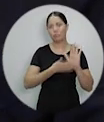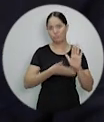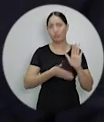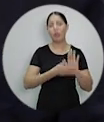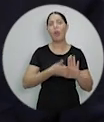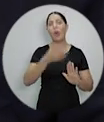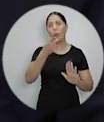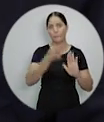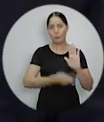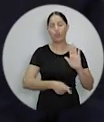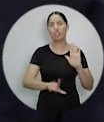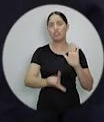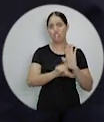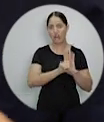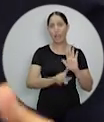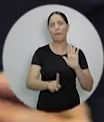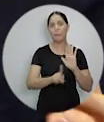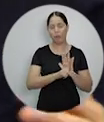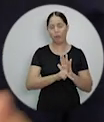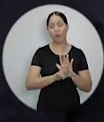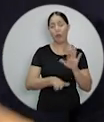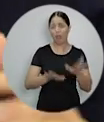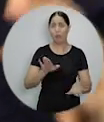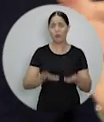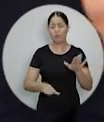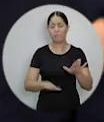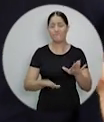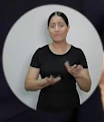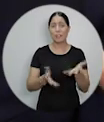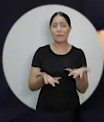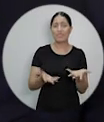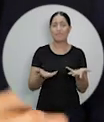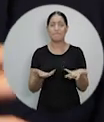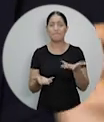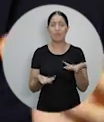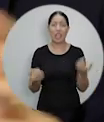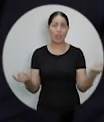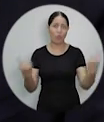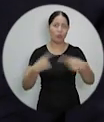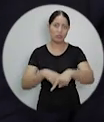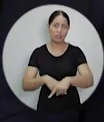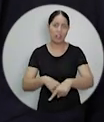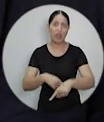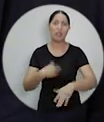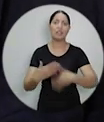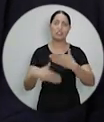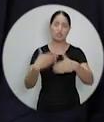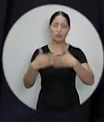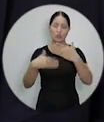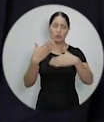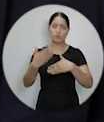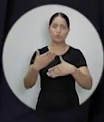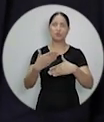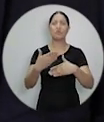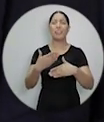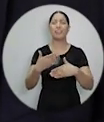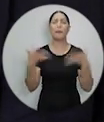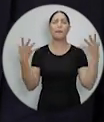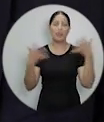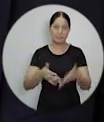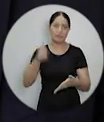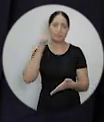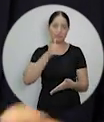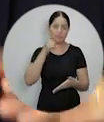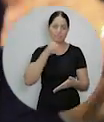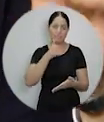estão em andamento e, pelo contrário, não são positivos. A maioria é justamente essa onda contrária a esse processo evolutivo da